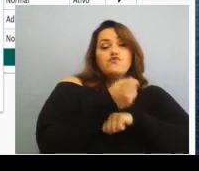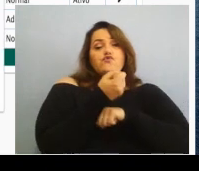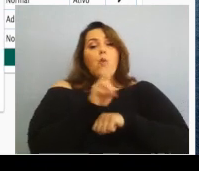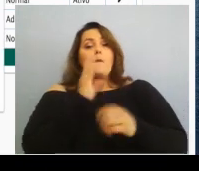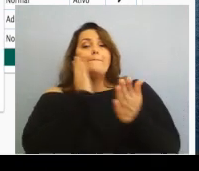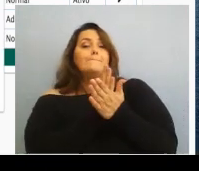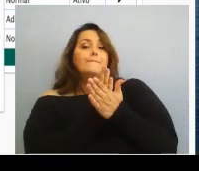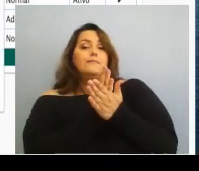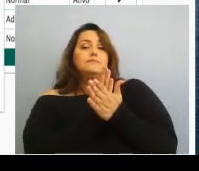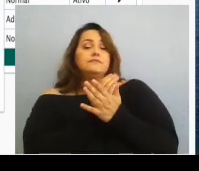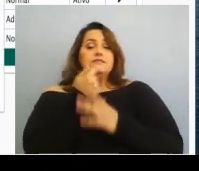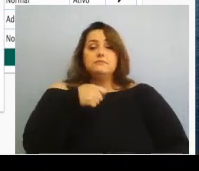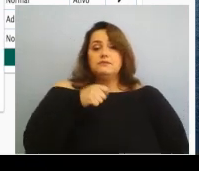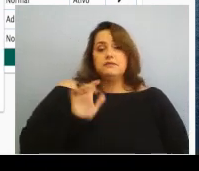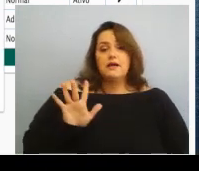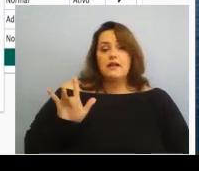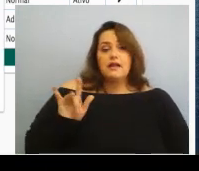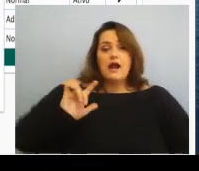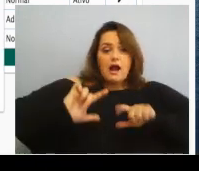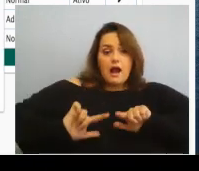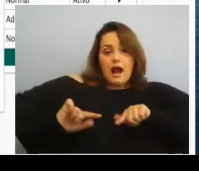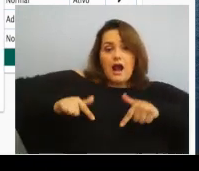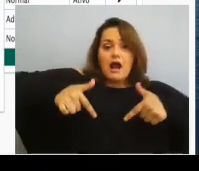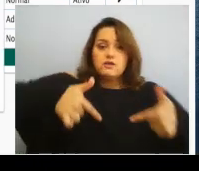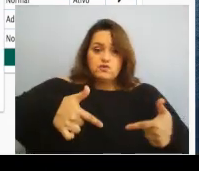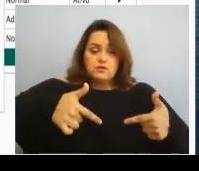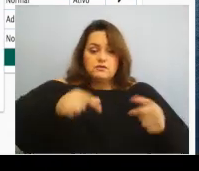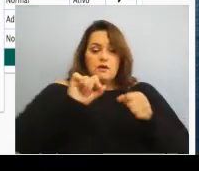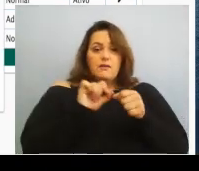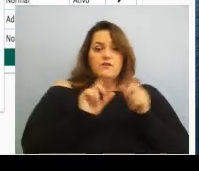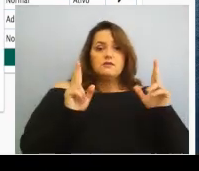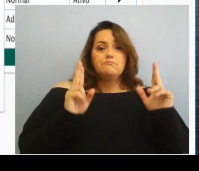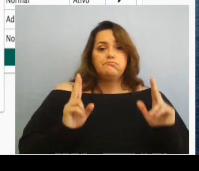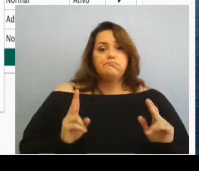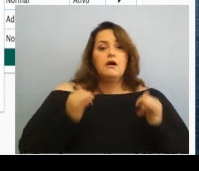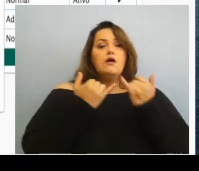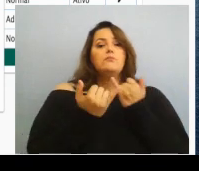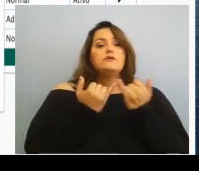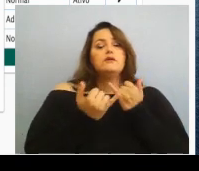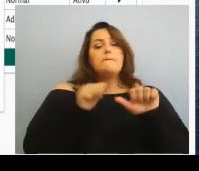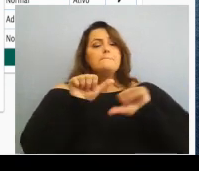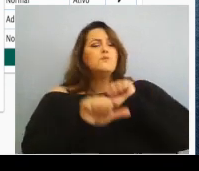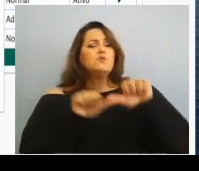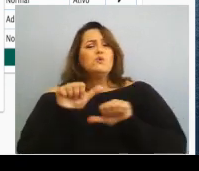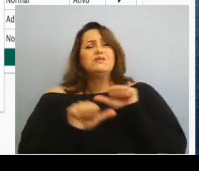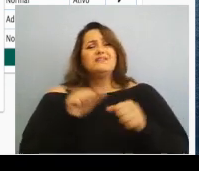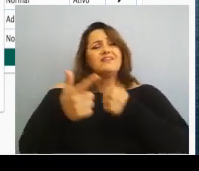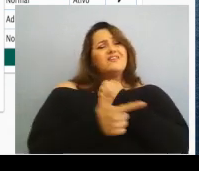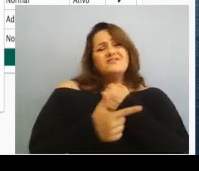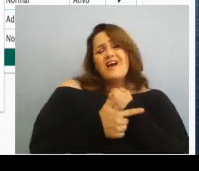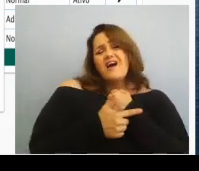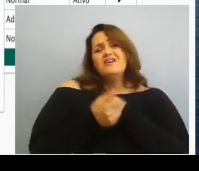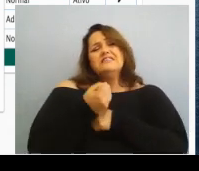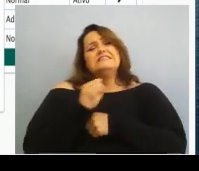eu posso, se eu precisar, clicar aqui em ações para fazer a edição, caso, por exemplo, ocorra uma mudança de cargo, caso